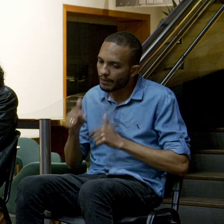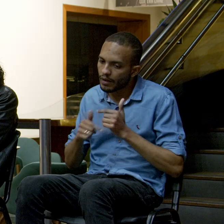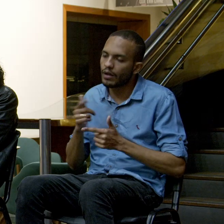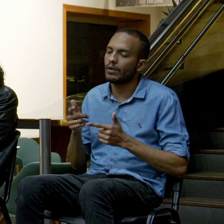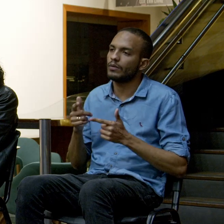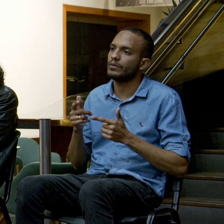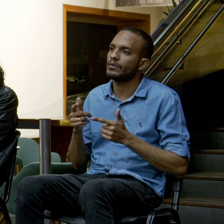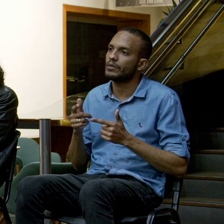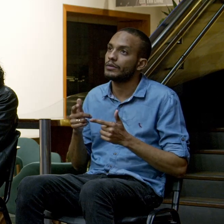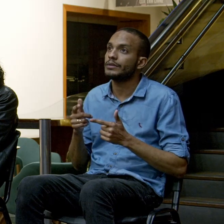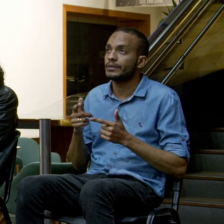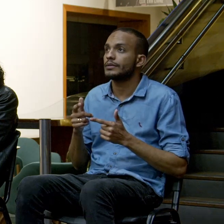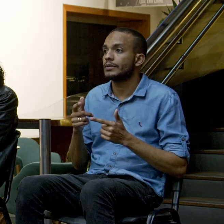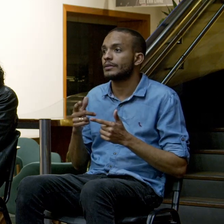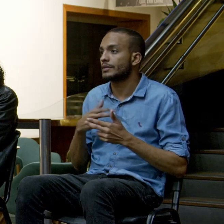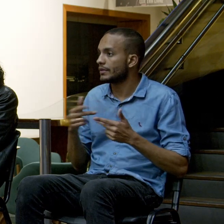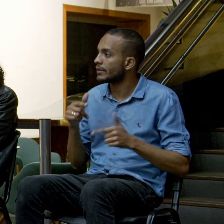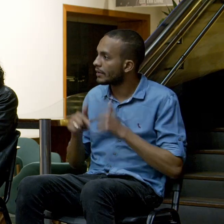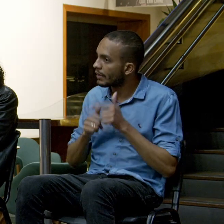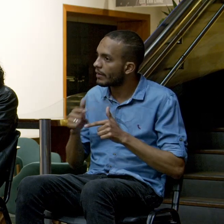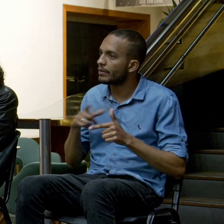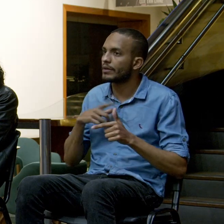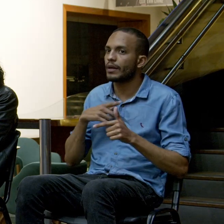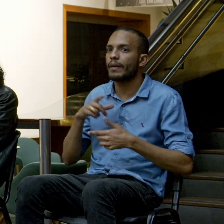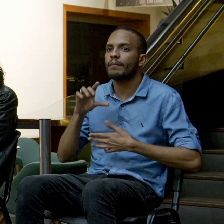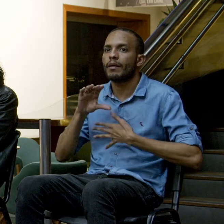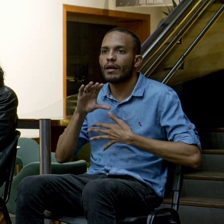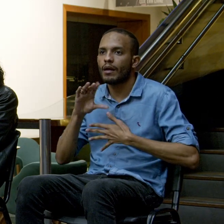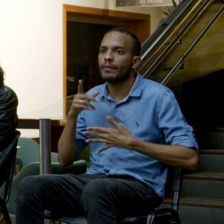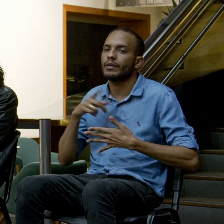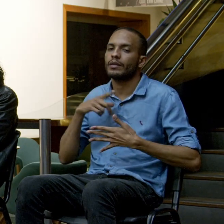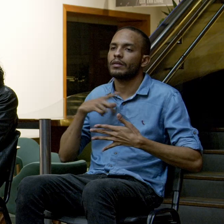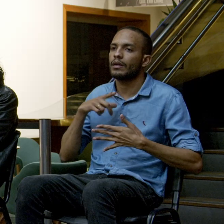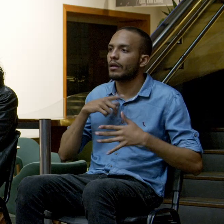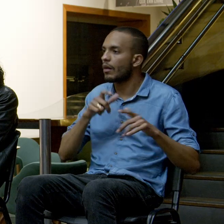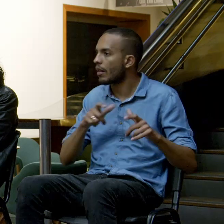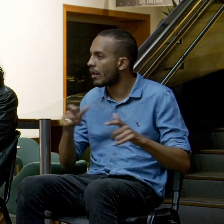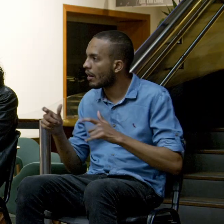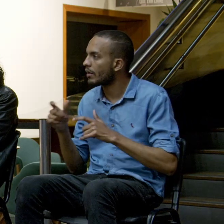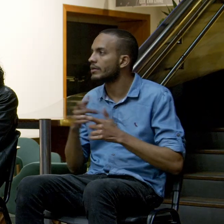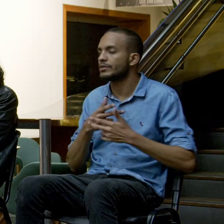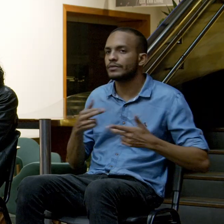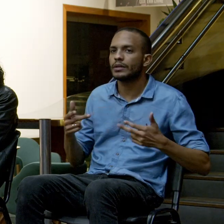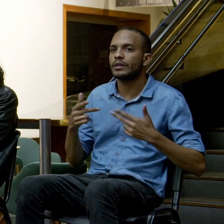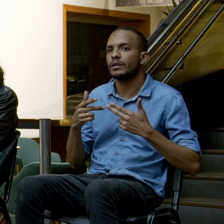trabalhos apesar de muitos trabalhos terem mapas, territórios, né, e várias leituras de mapas, né,